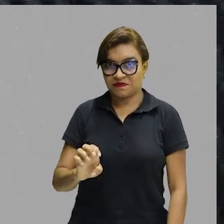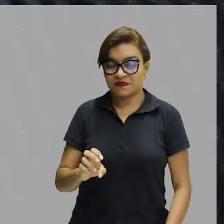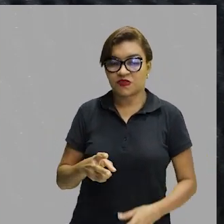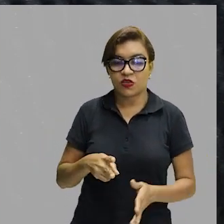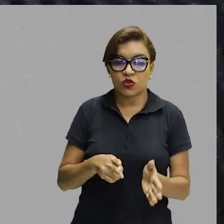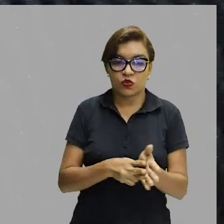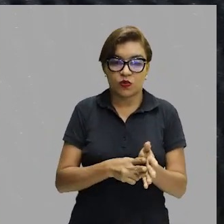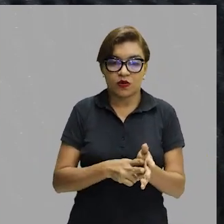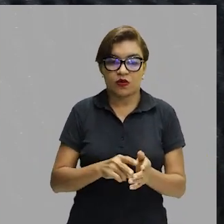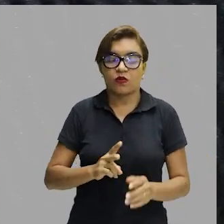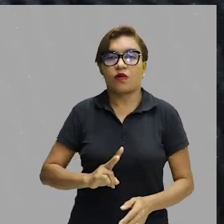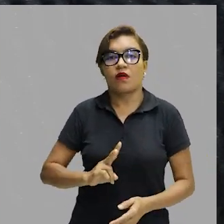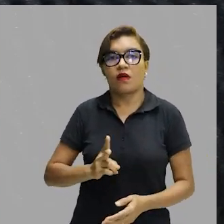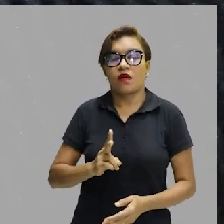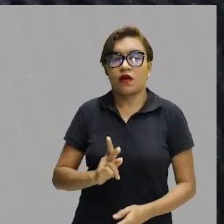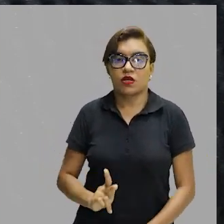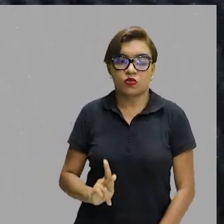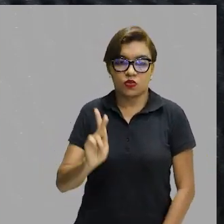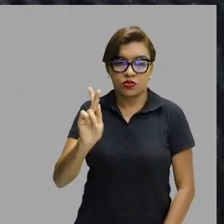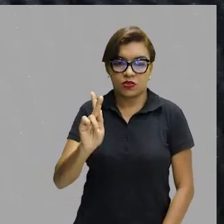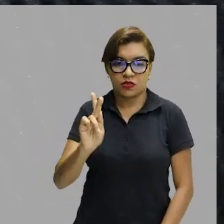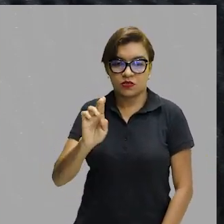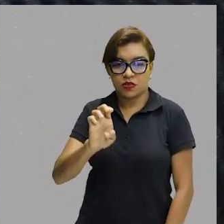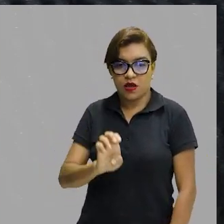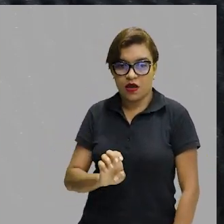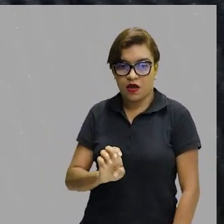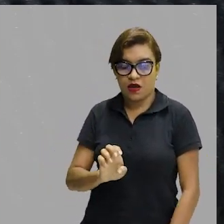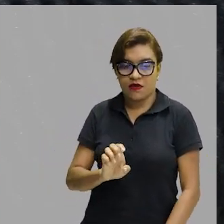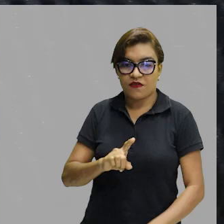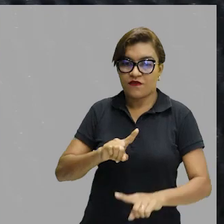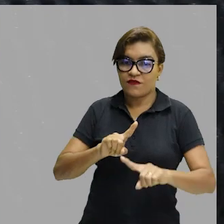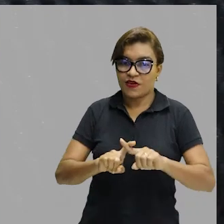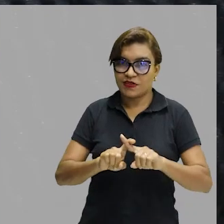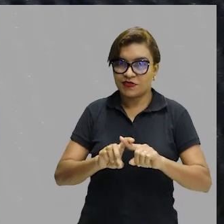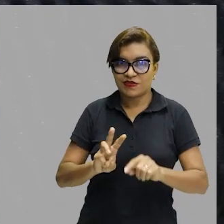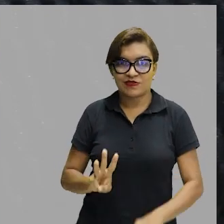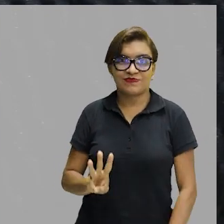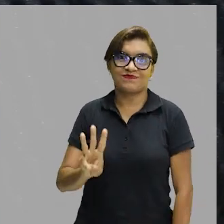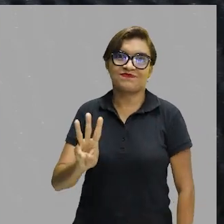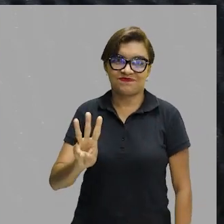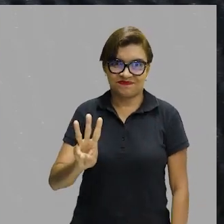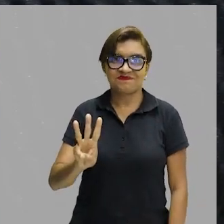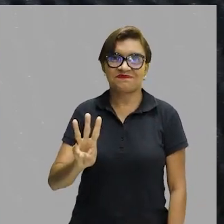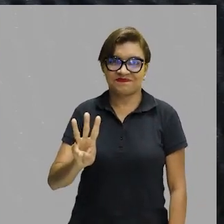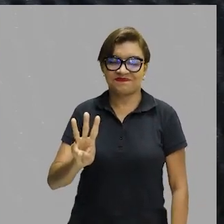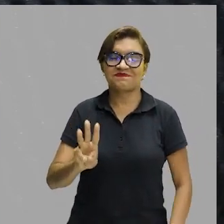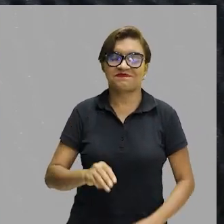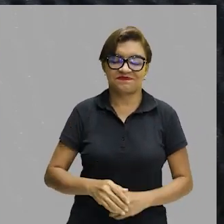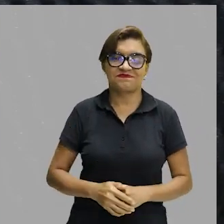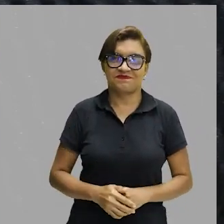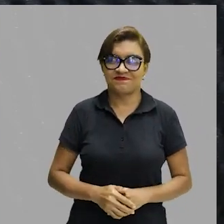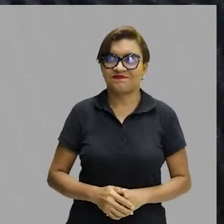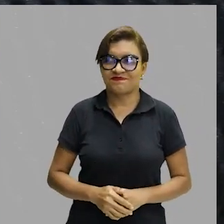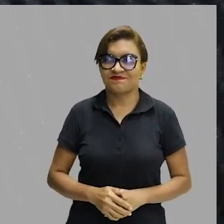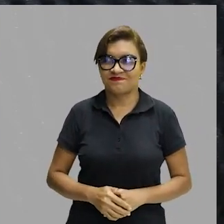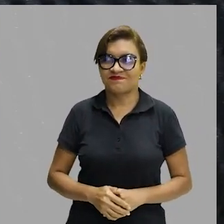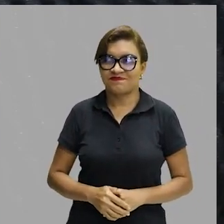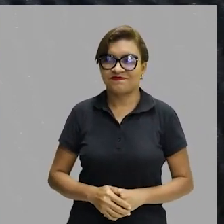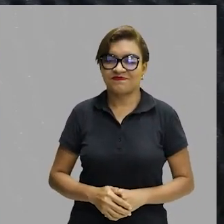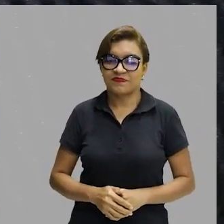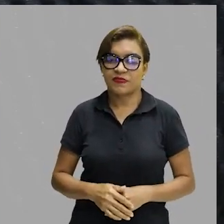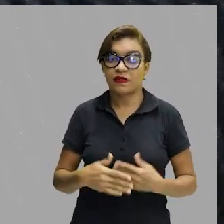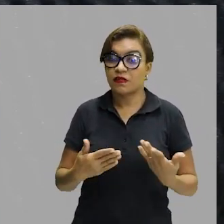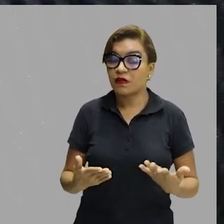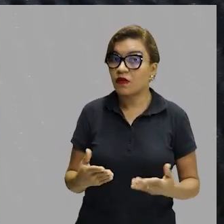a constante ebuliométrica molar vezes a molalidade da solução.